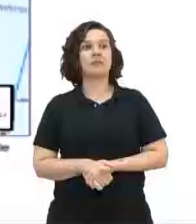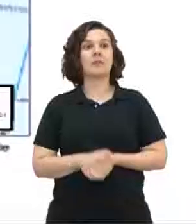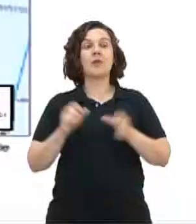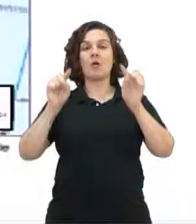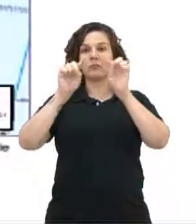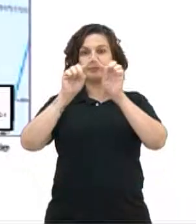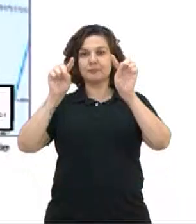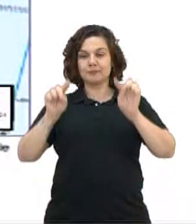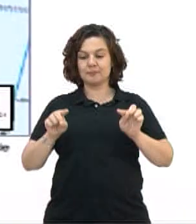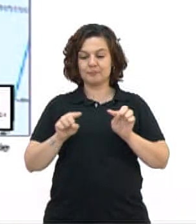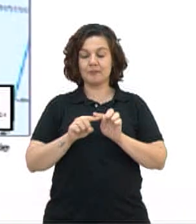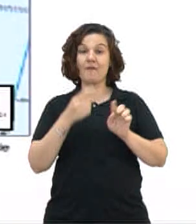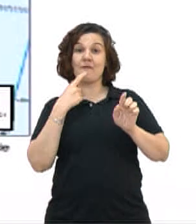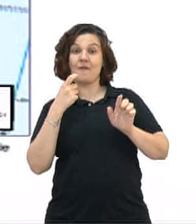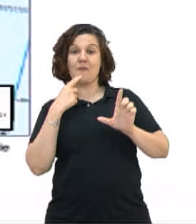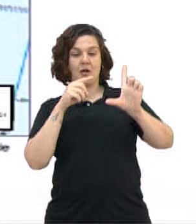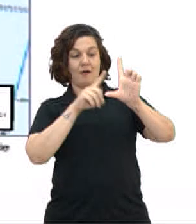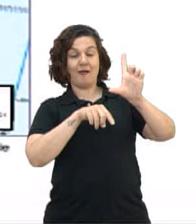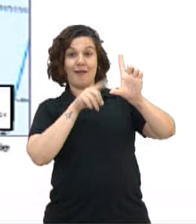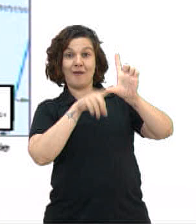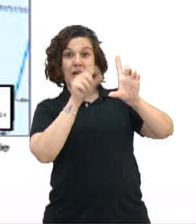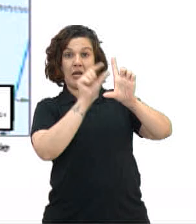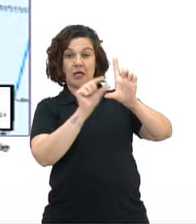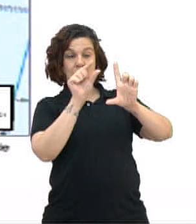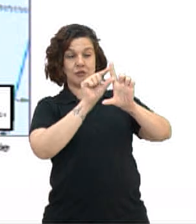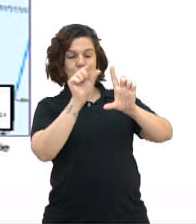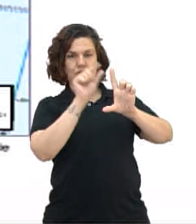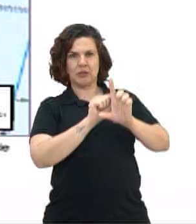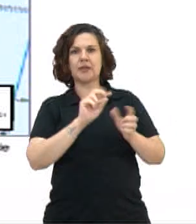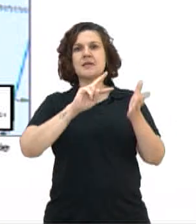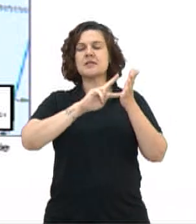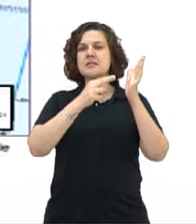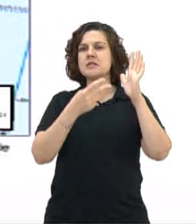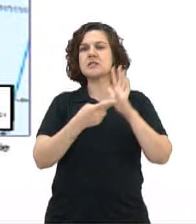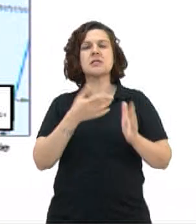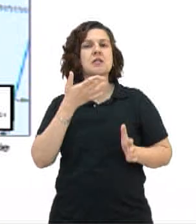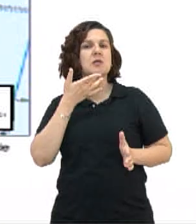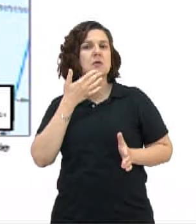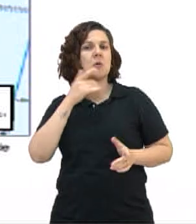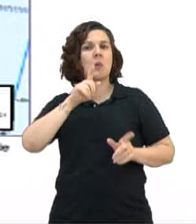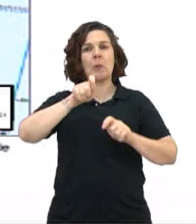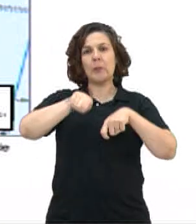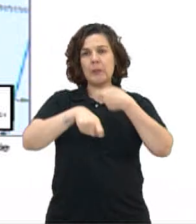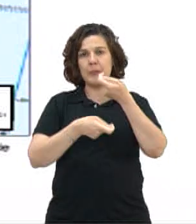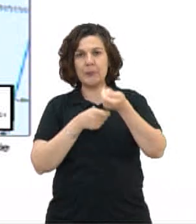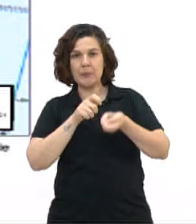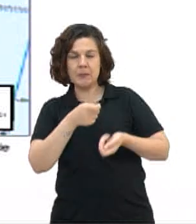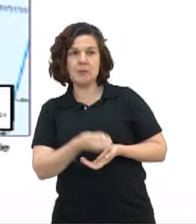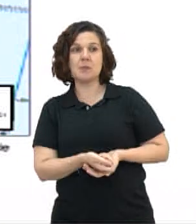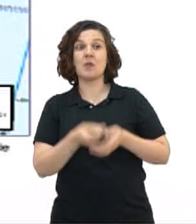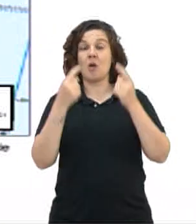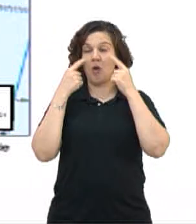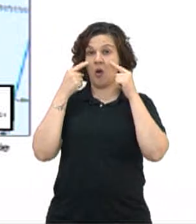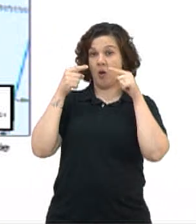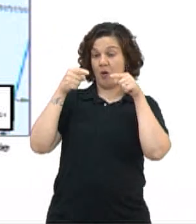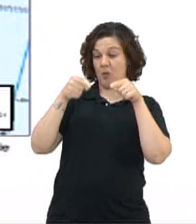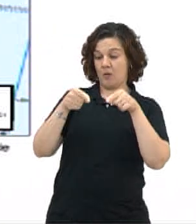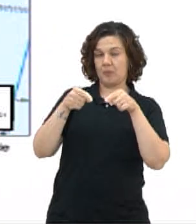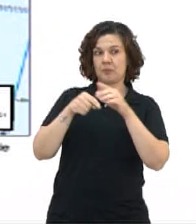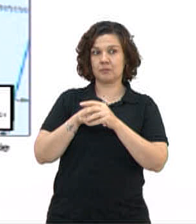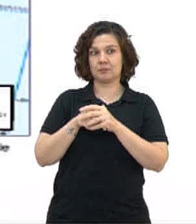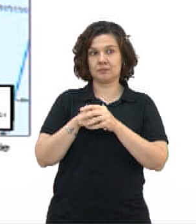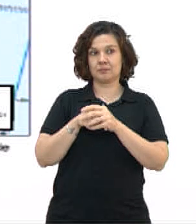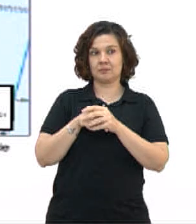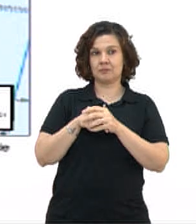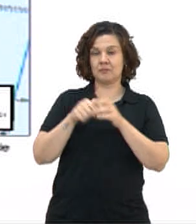legenda é a parte do mapa que indica para nós o significado das cores e dos símbolos. E observa na tela que a legenda está aqui,